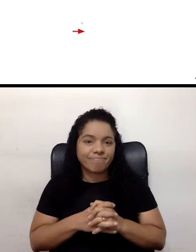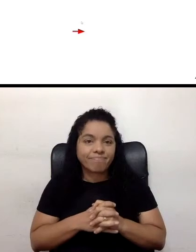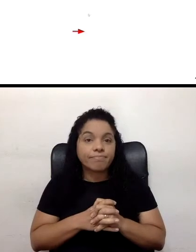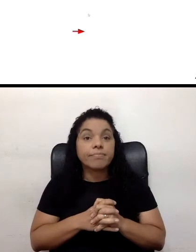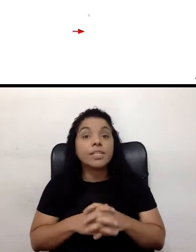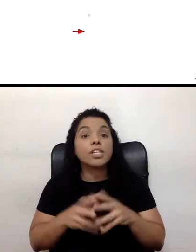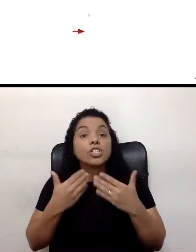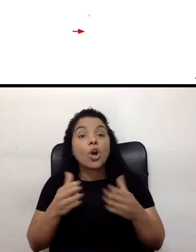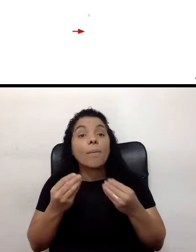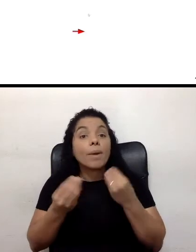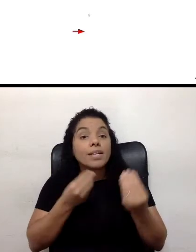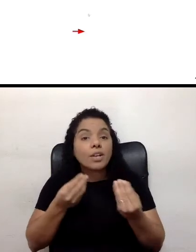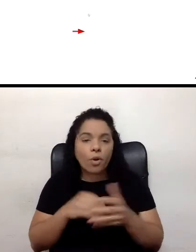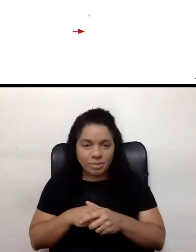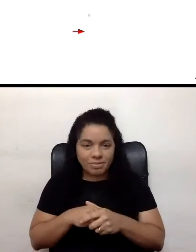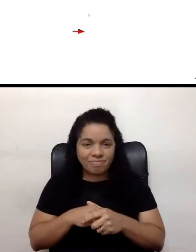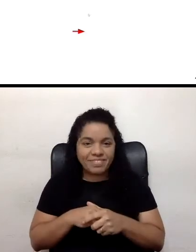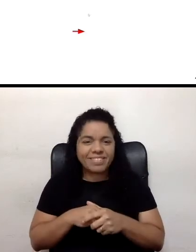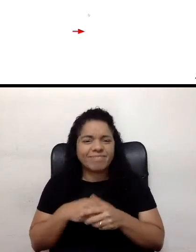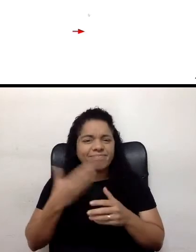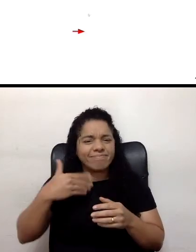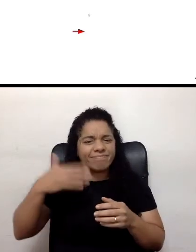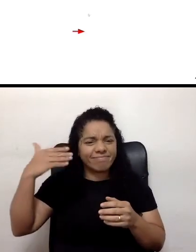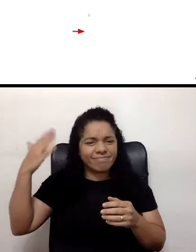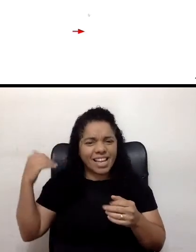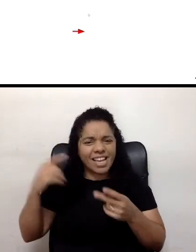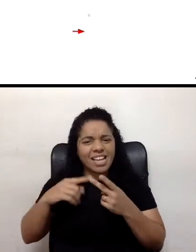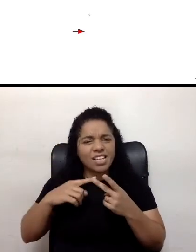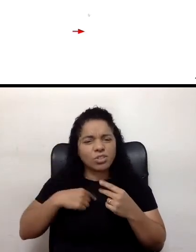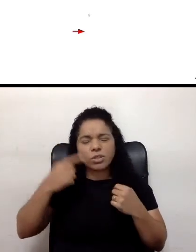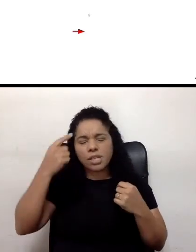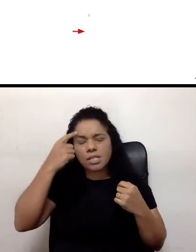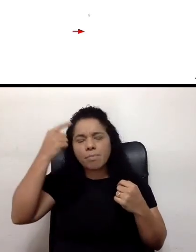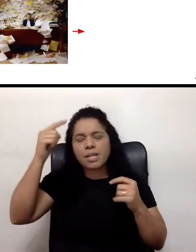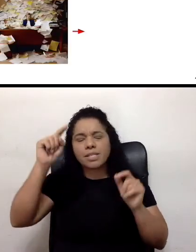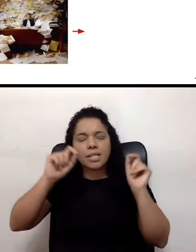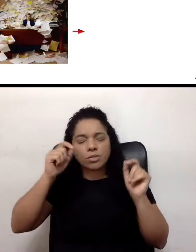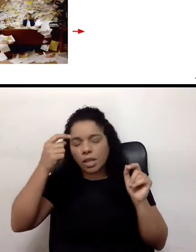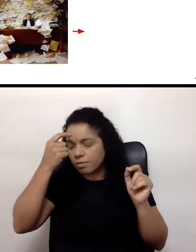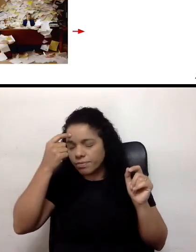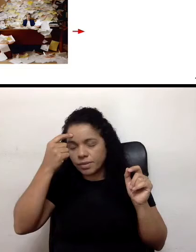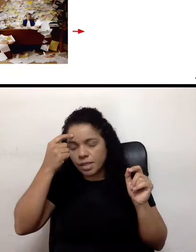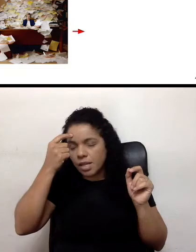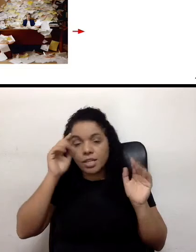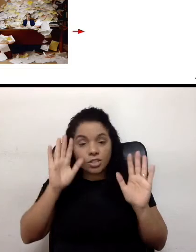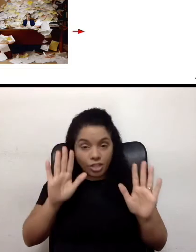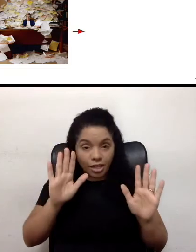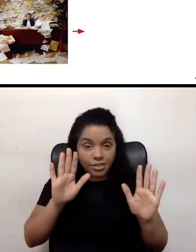a transformar desde quando a gente ainda tira esse mindset de que, gente,